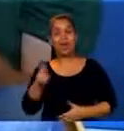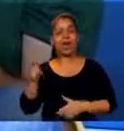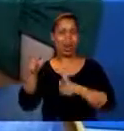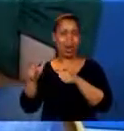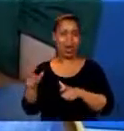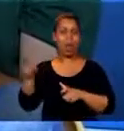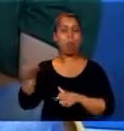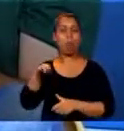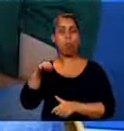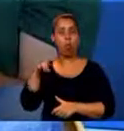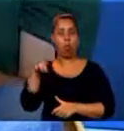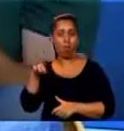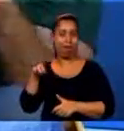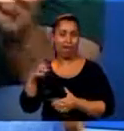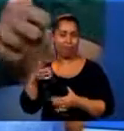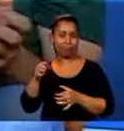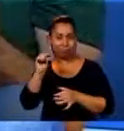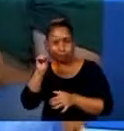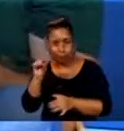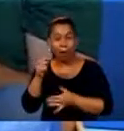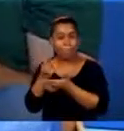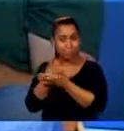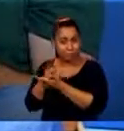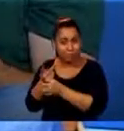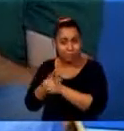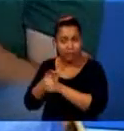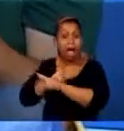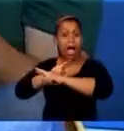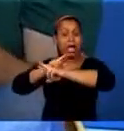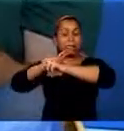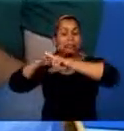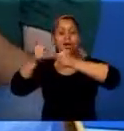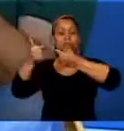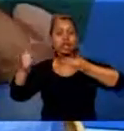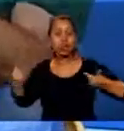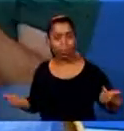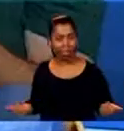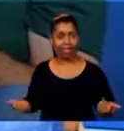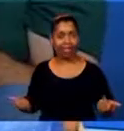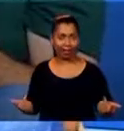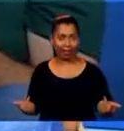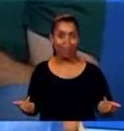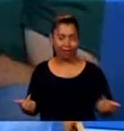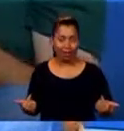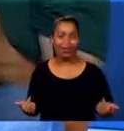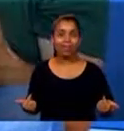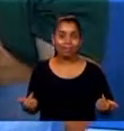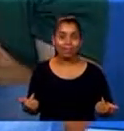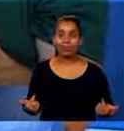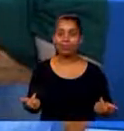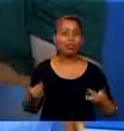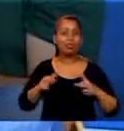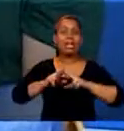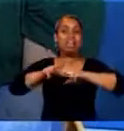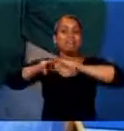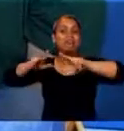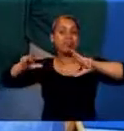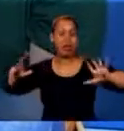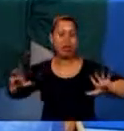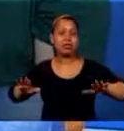e diversidade de espécie, a gente não encontrava diversidade de espécie, que é o nosso fragmento aqui, Mata Atlântica e Cerrado, não tinha.